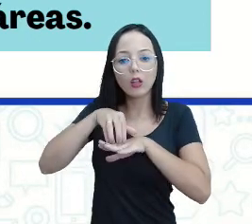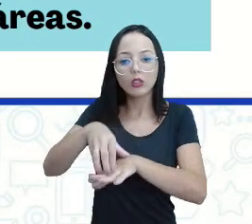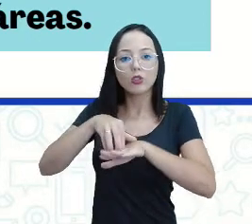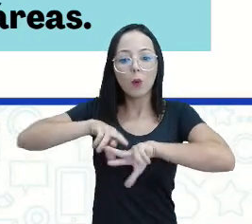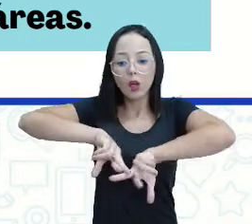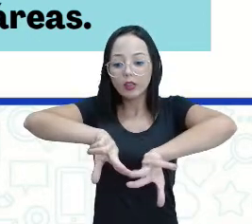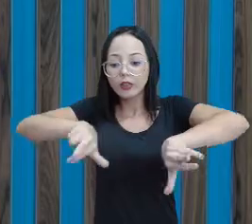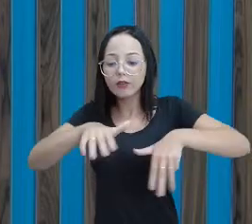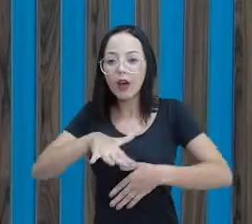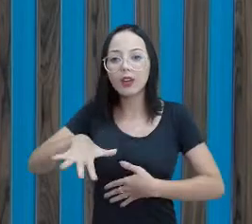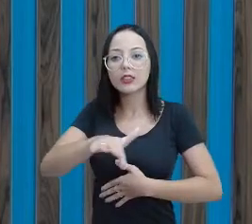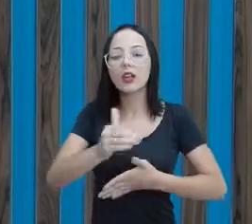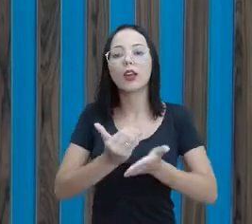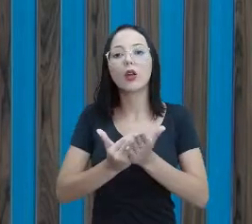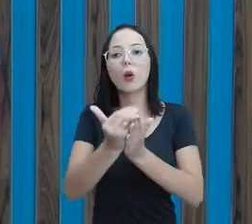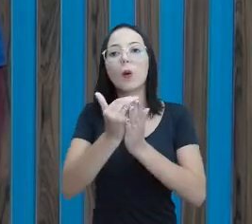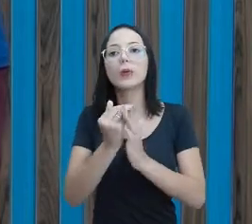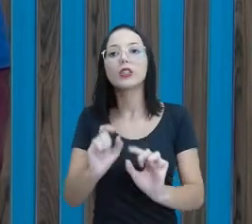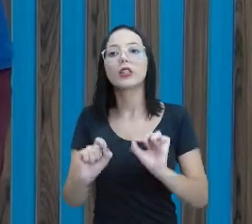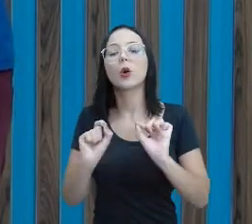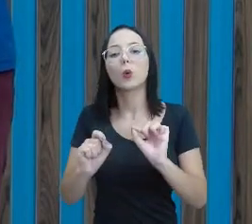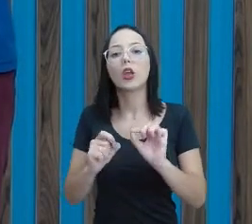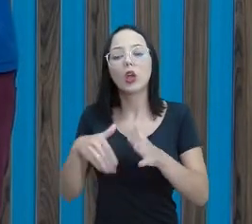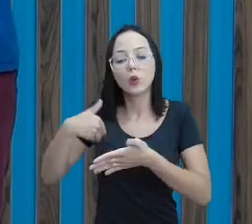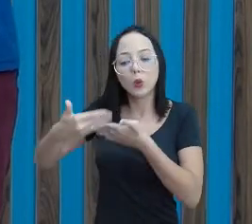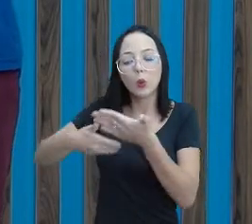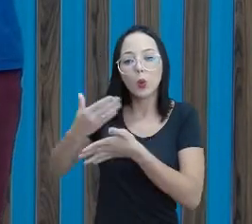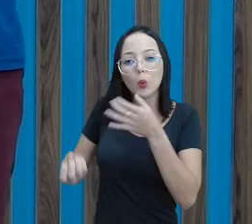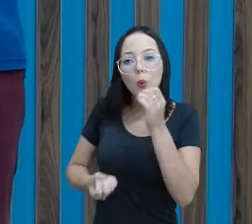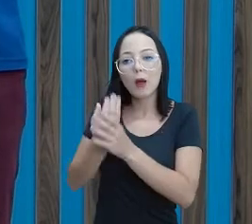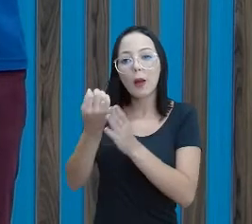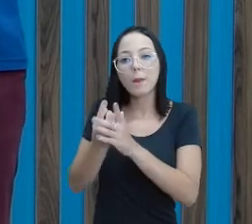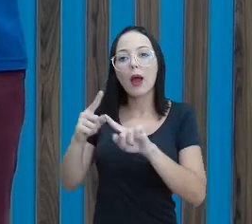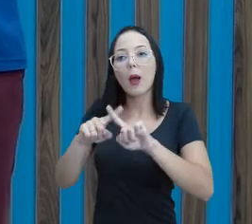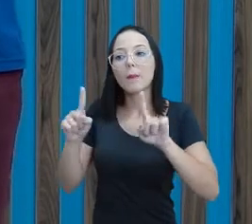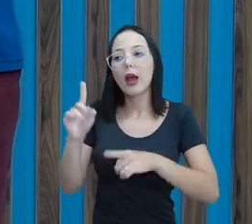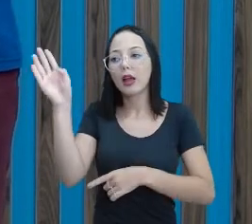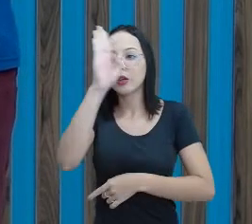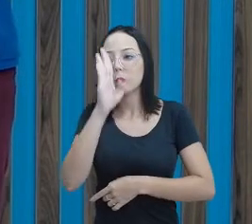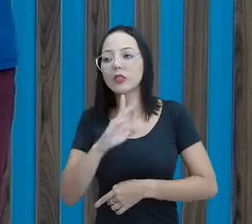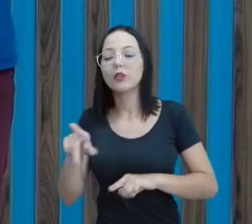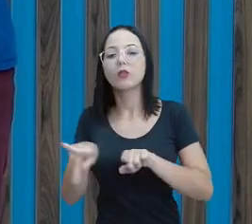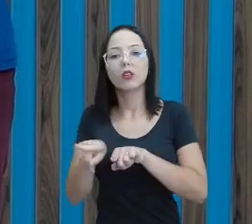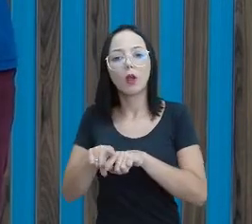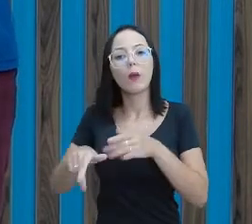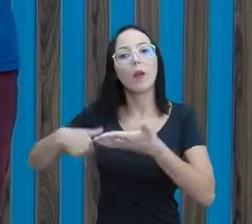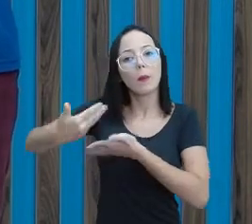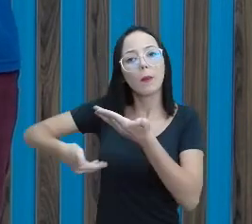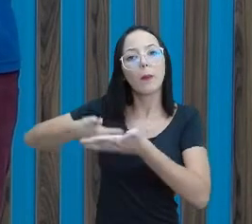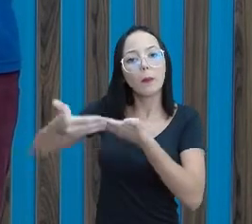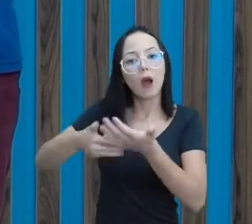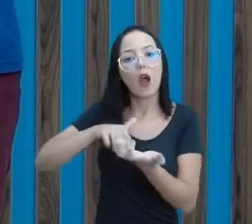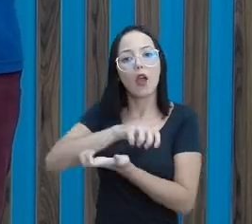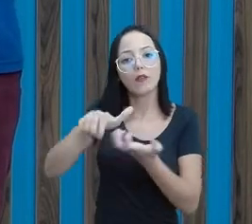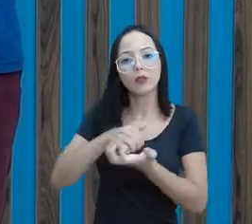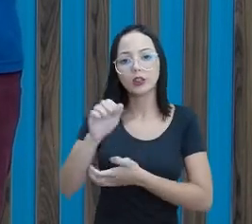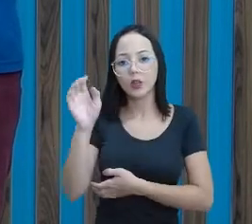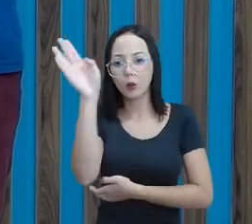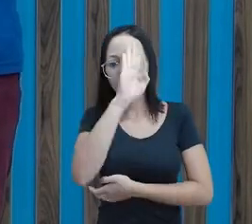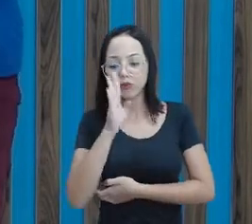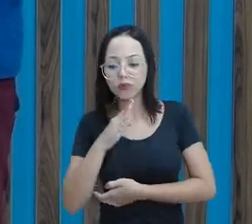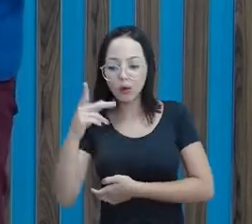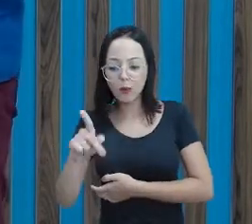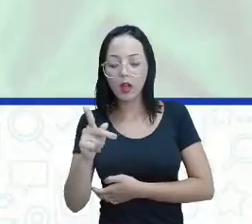outras áreas. E aí começa a surgir todo esse processo. Isso. Mas no Brasil também a gente teve esse processo da Revolução Industrial no